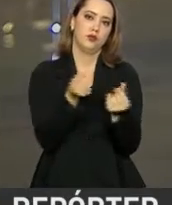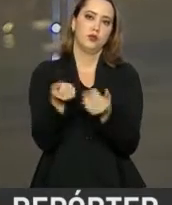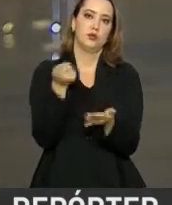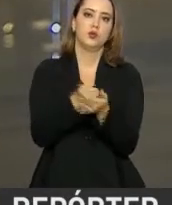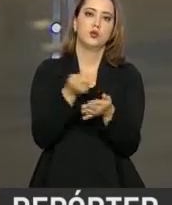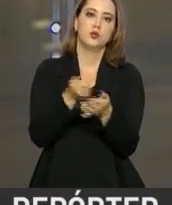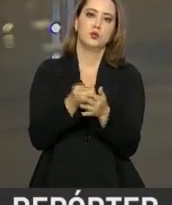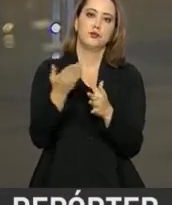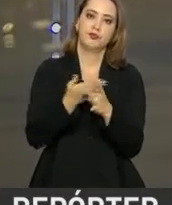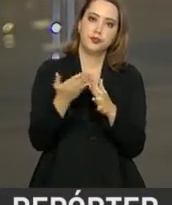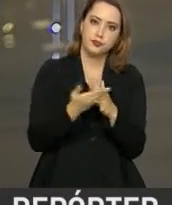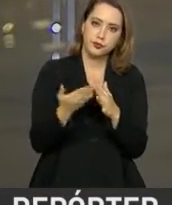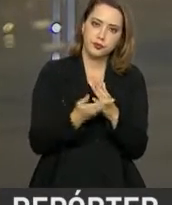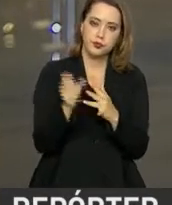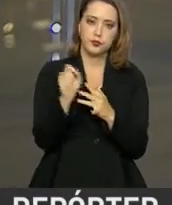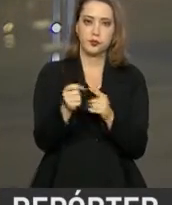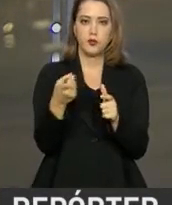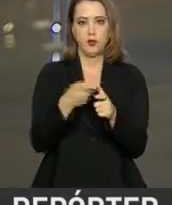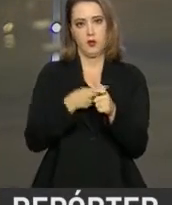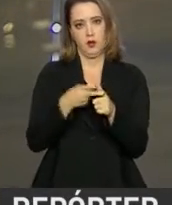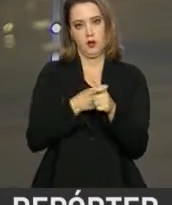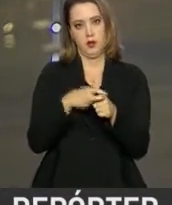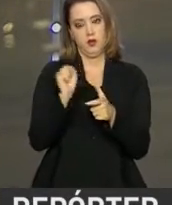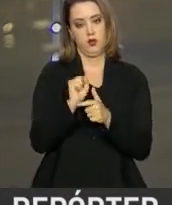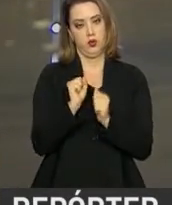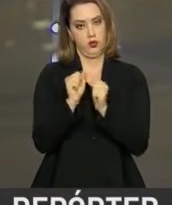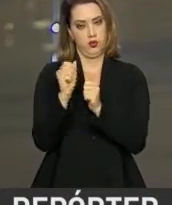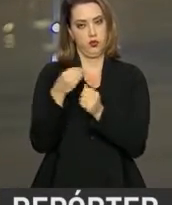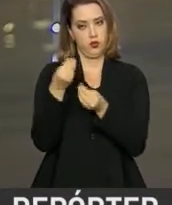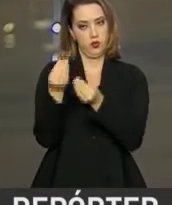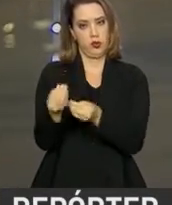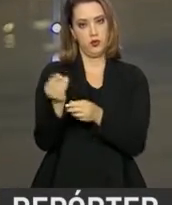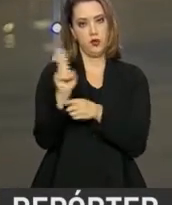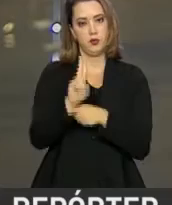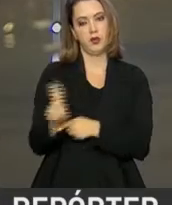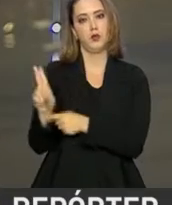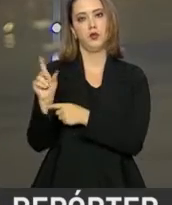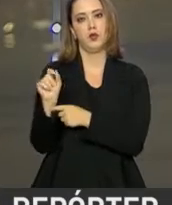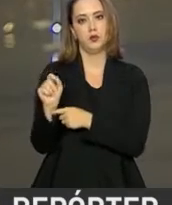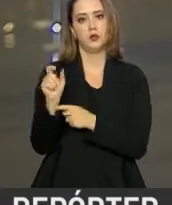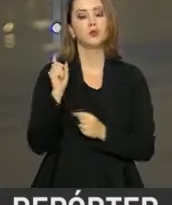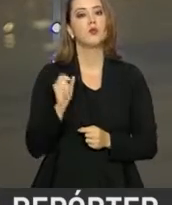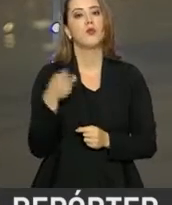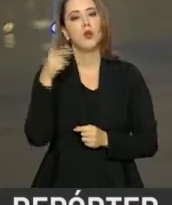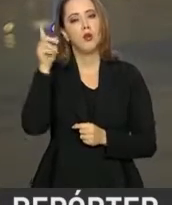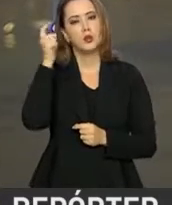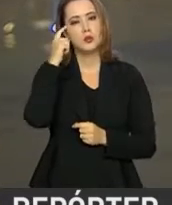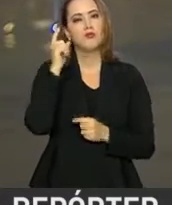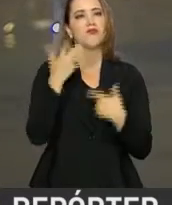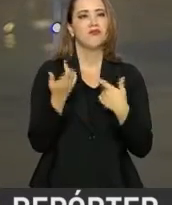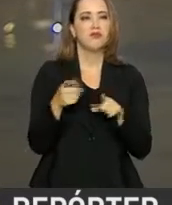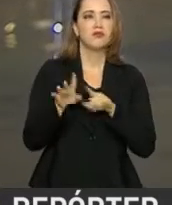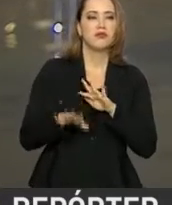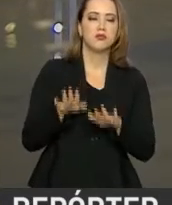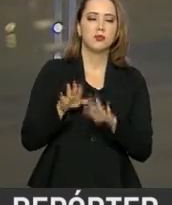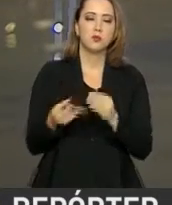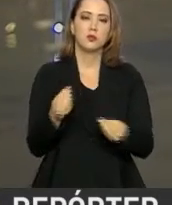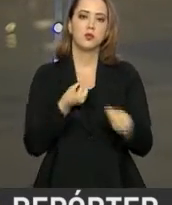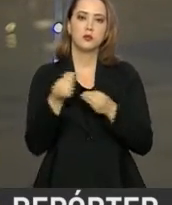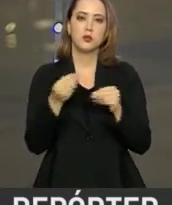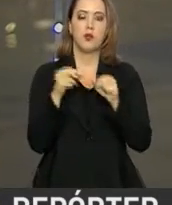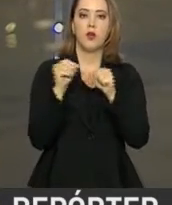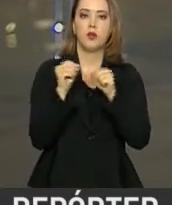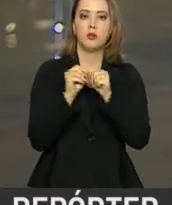da dívida pública com a união se pensou numa proposta intermediária que foi discutida nessas últimas duas